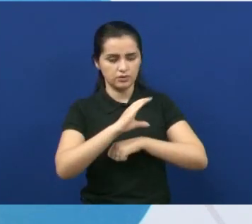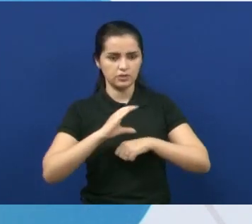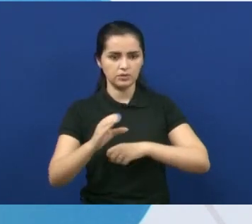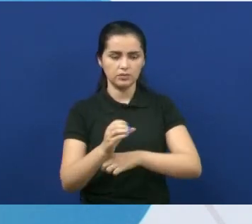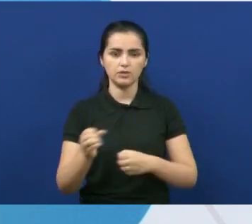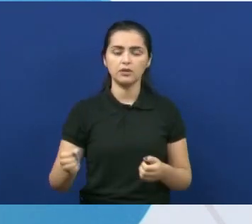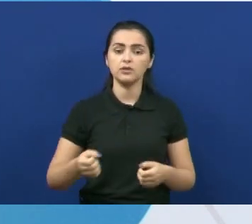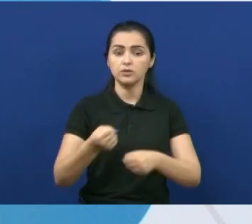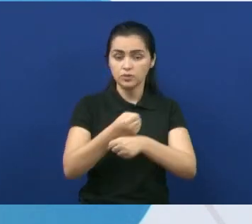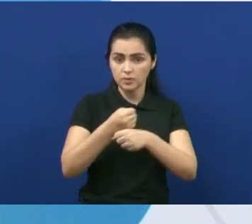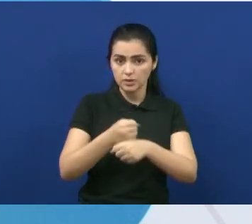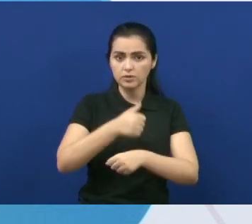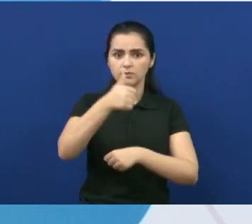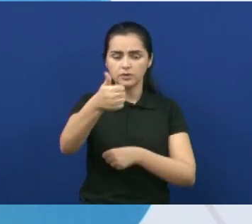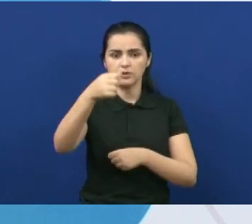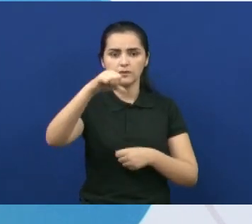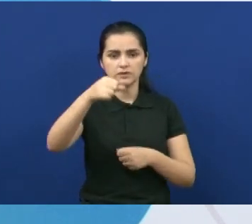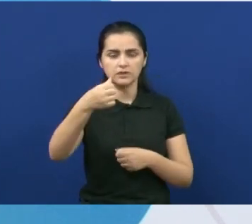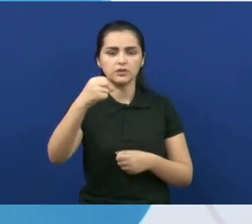do ano de